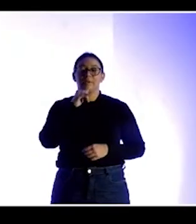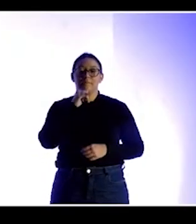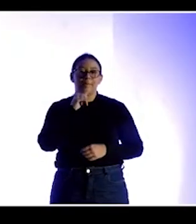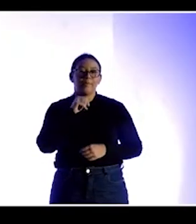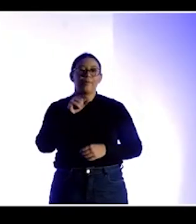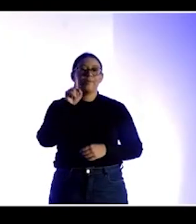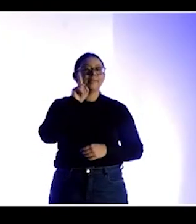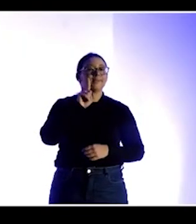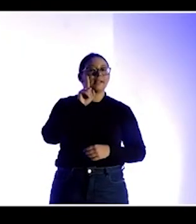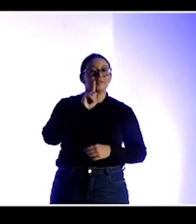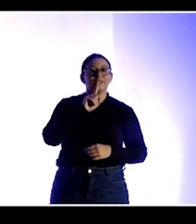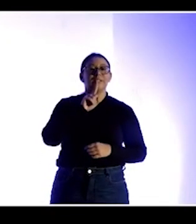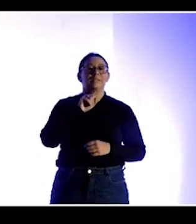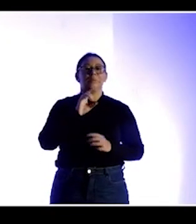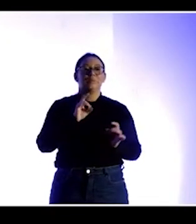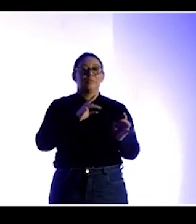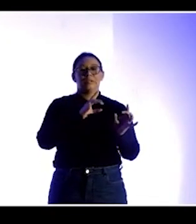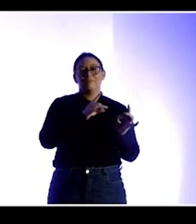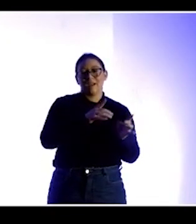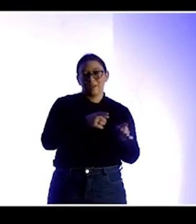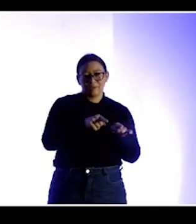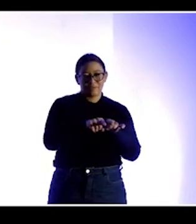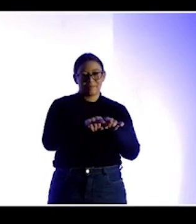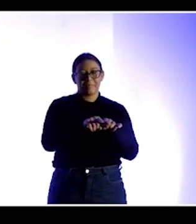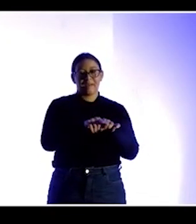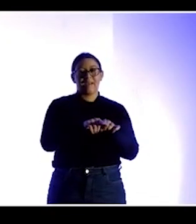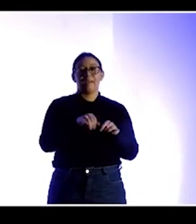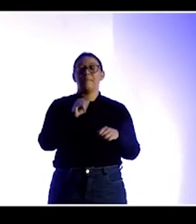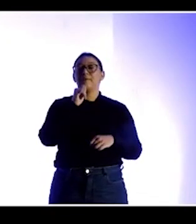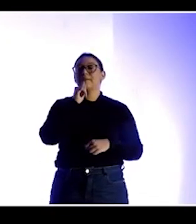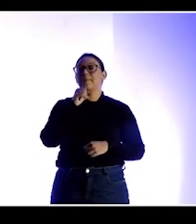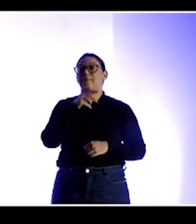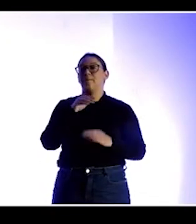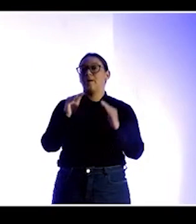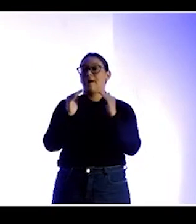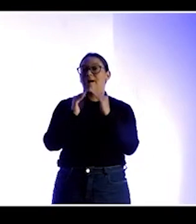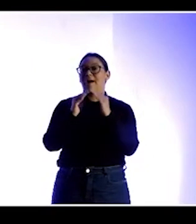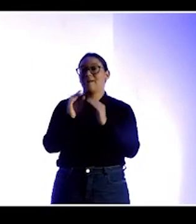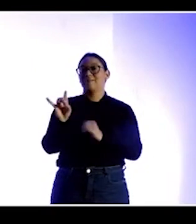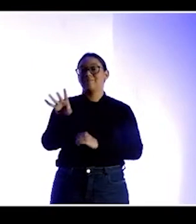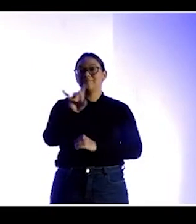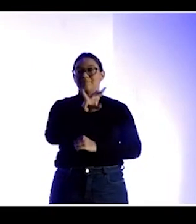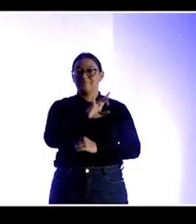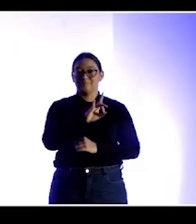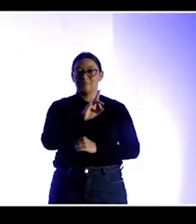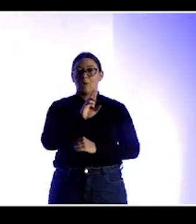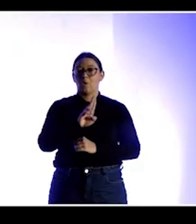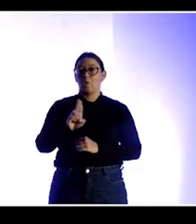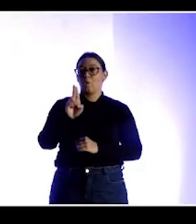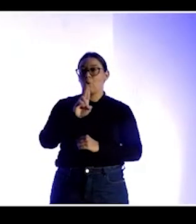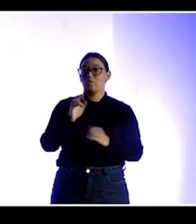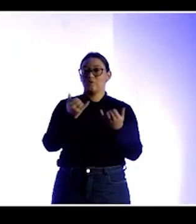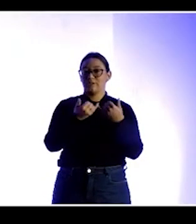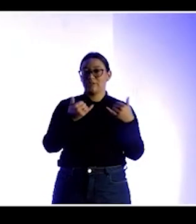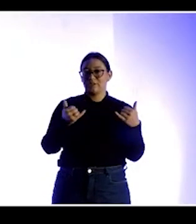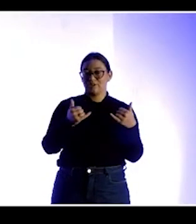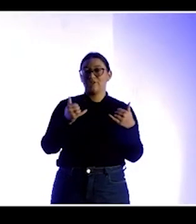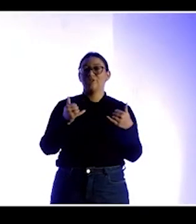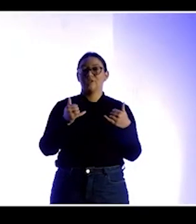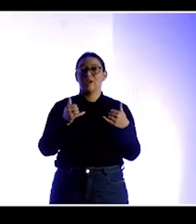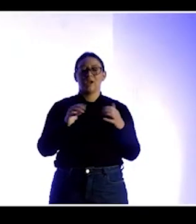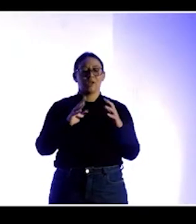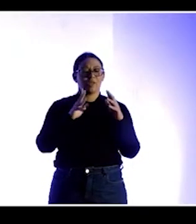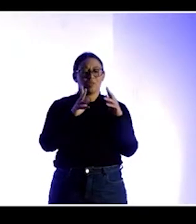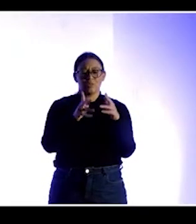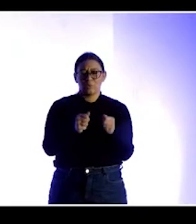Tá? Um número para vocês. Na casa de vocês, o consumo inteiro de energia elétrica, de tudo que vocês têm em casa, até se